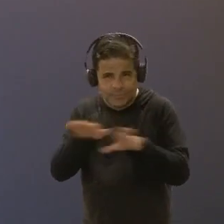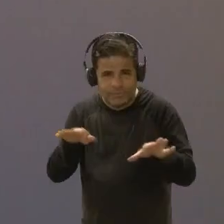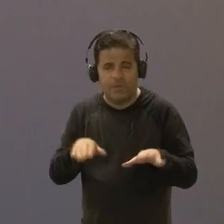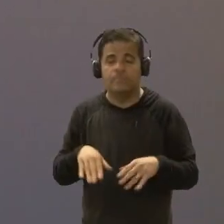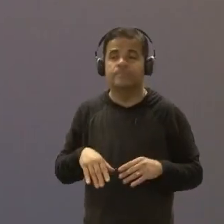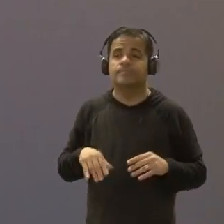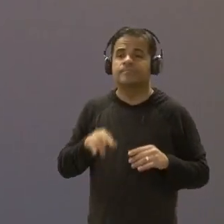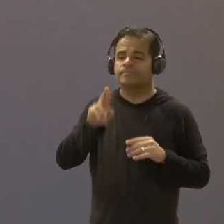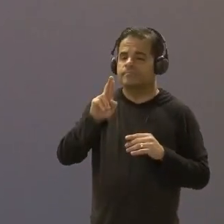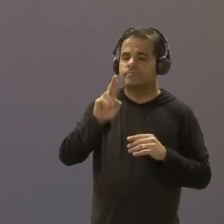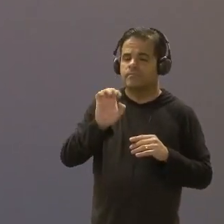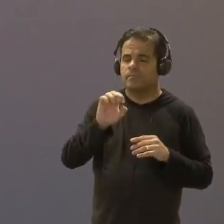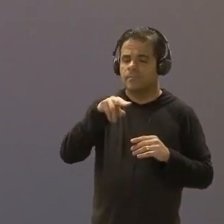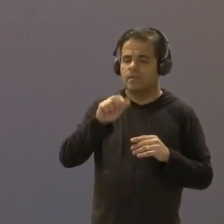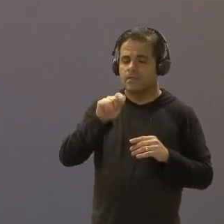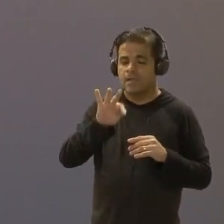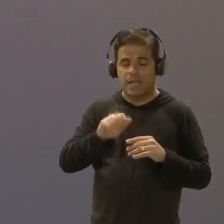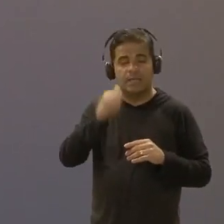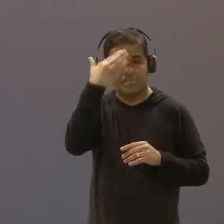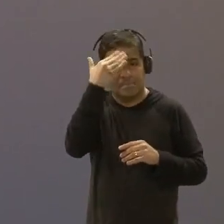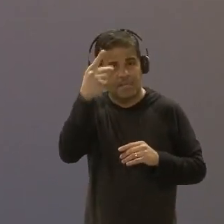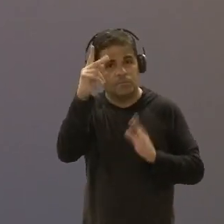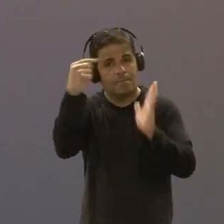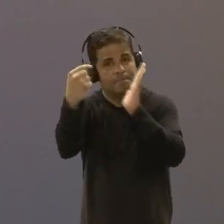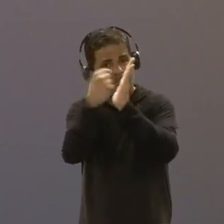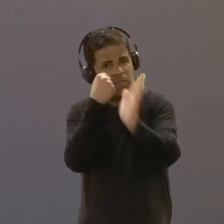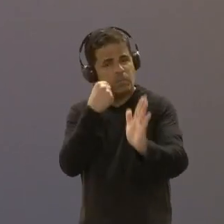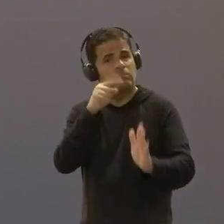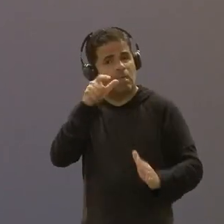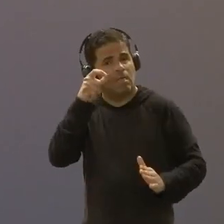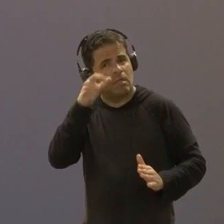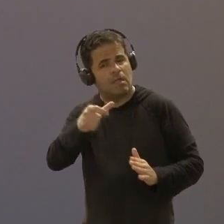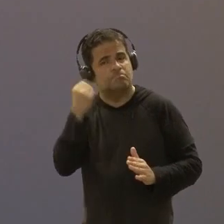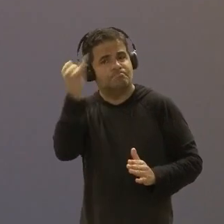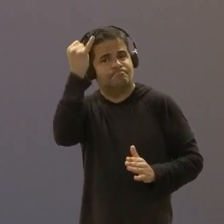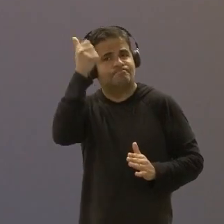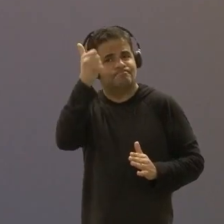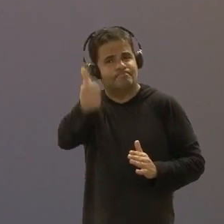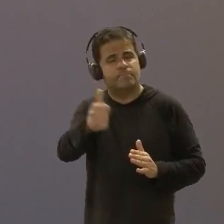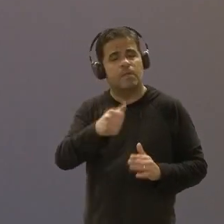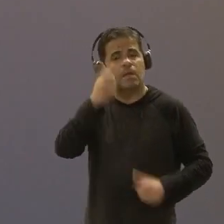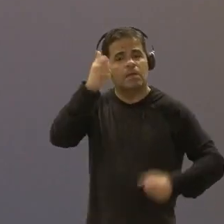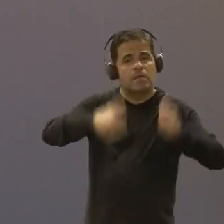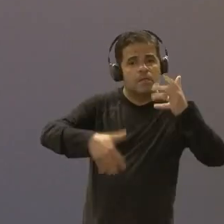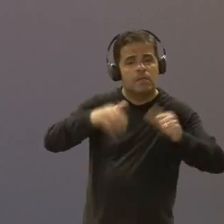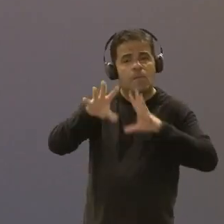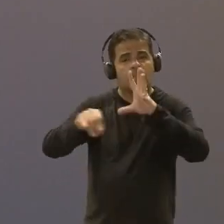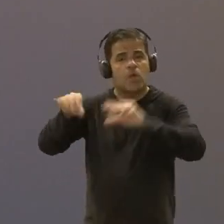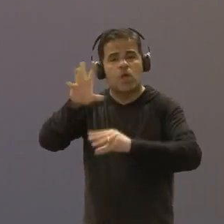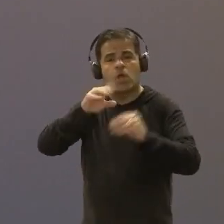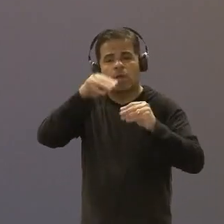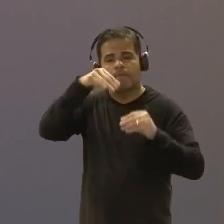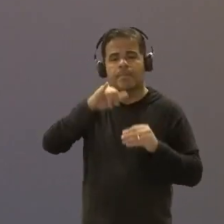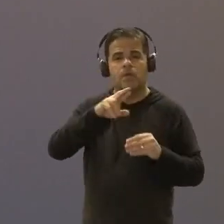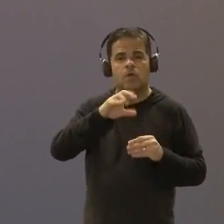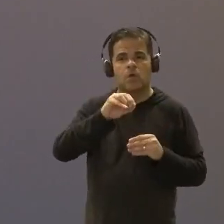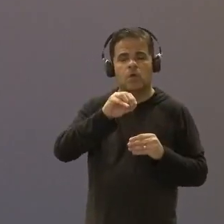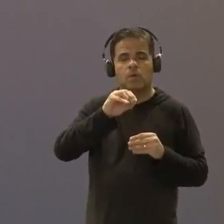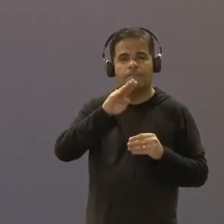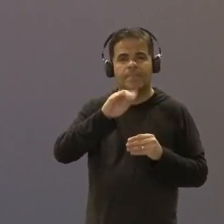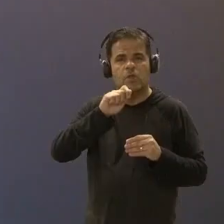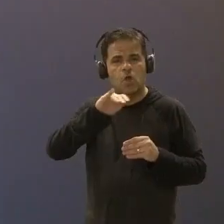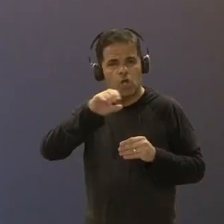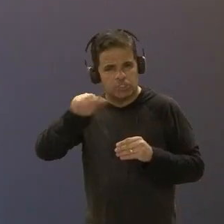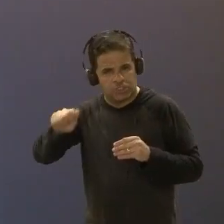Renata Fantini. Renata, obrigada pela sua pergunta, super importante. A importância do manejo da microbiota intestinal no controle